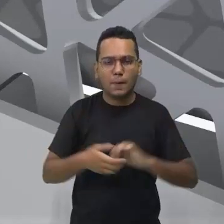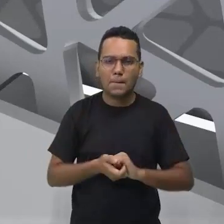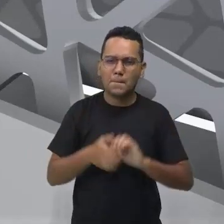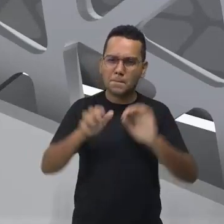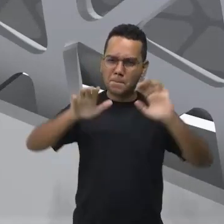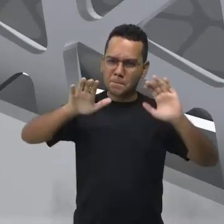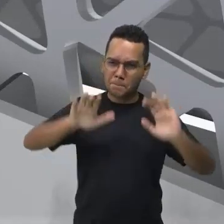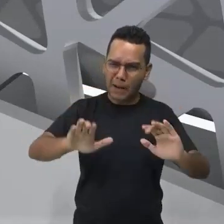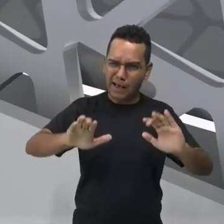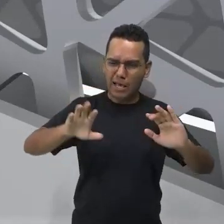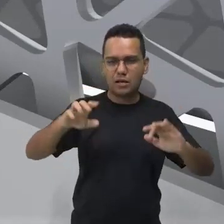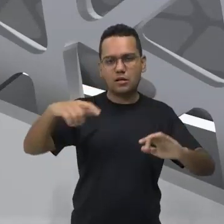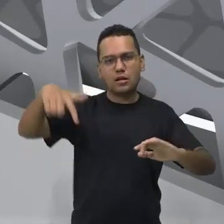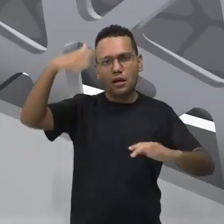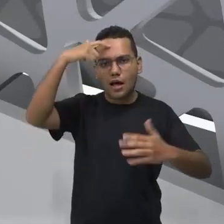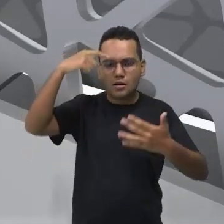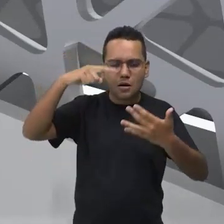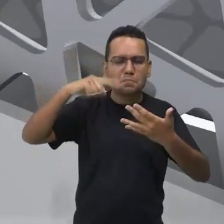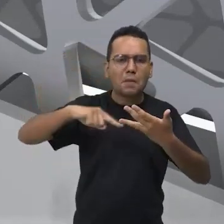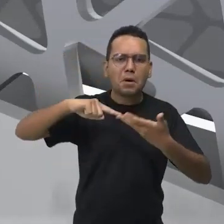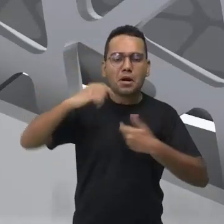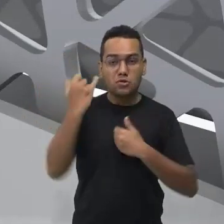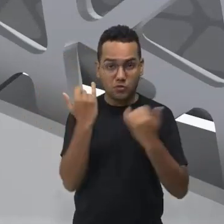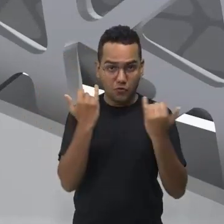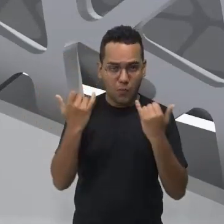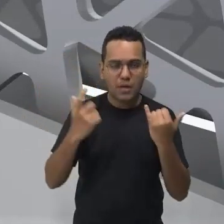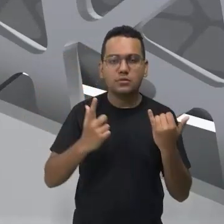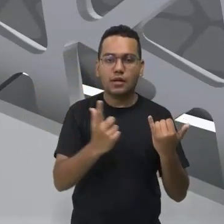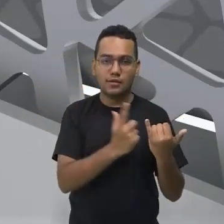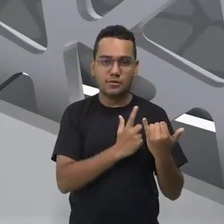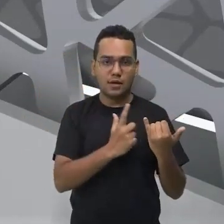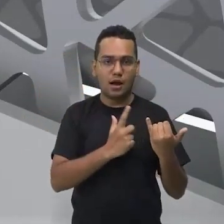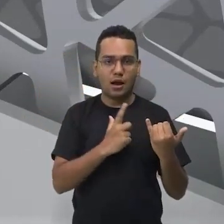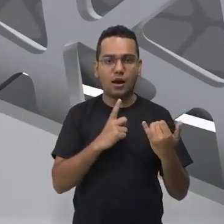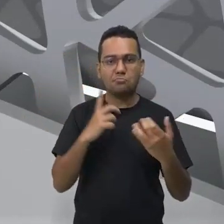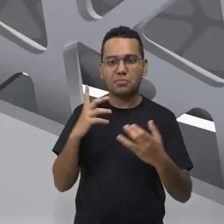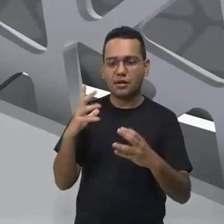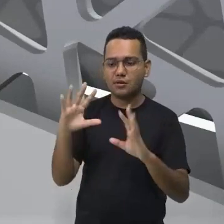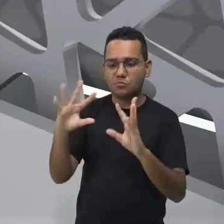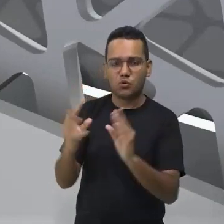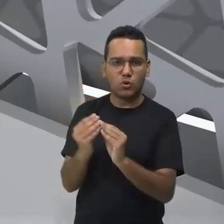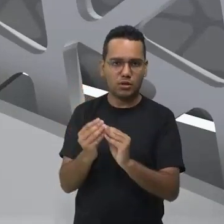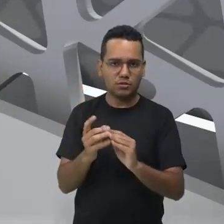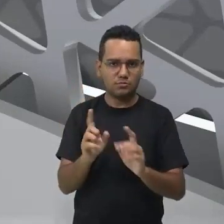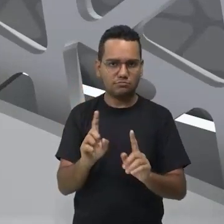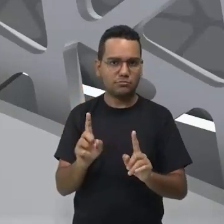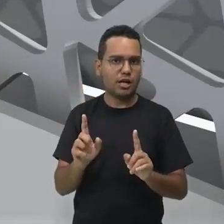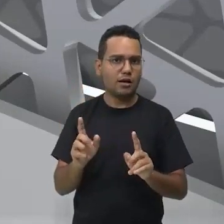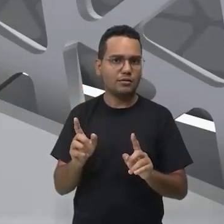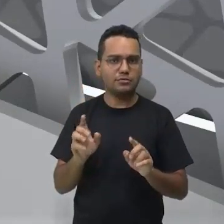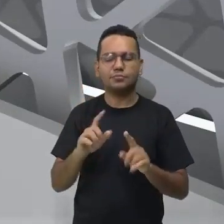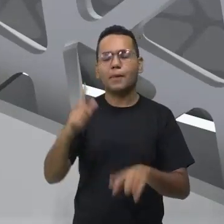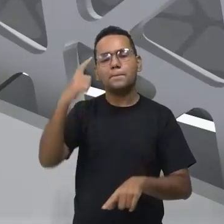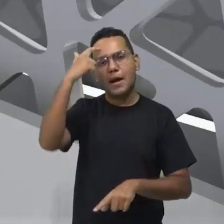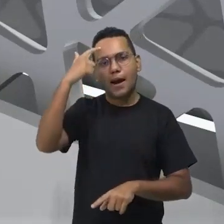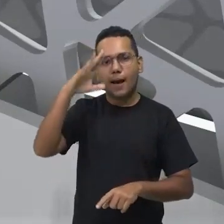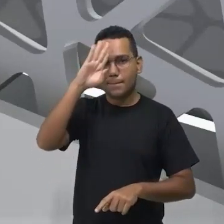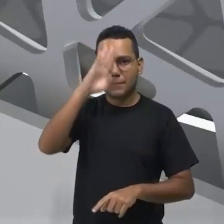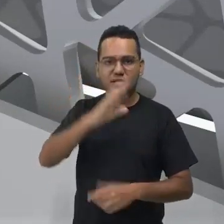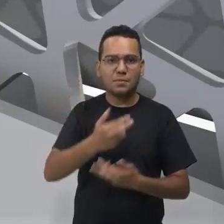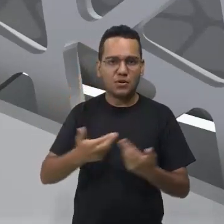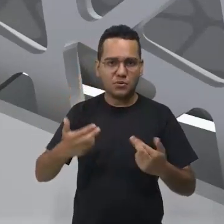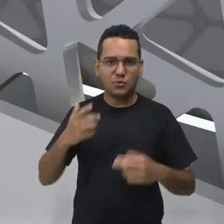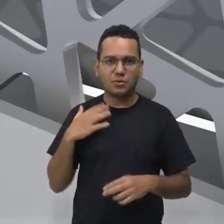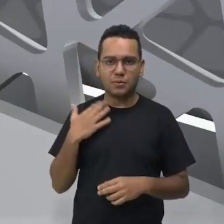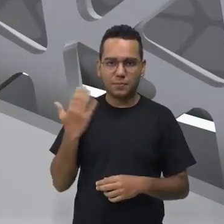nem todas as informações que estão no texto original foram para o resumo. Vamos observar as ideias que